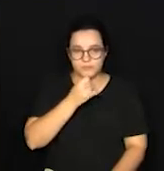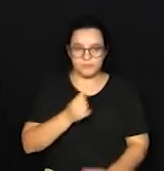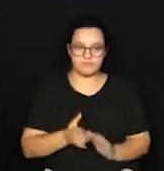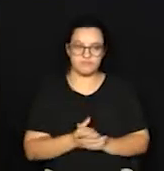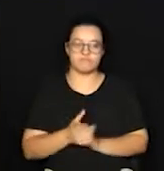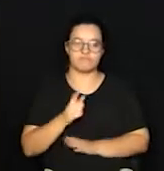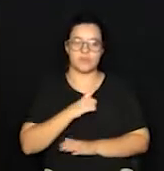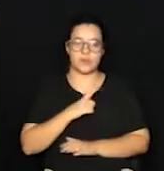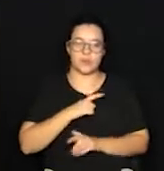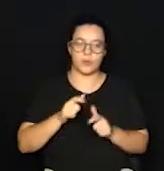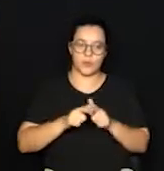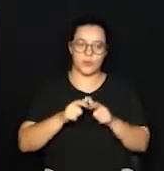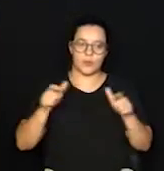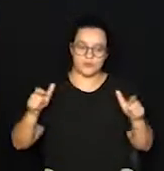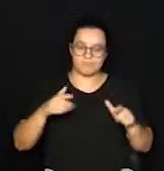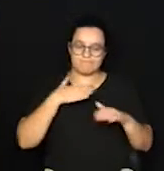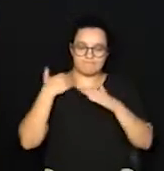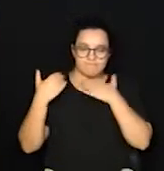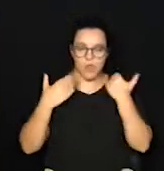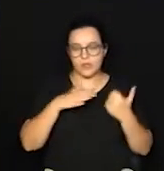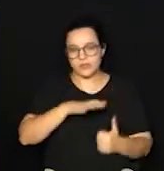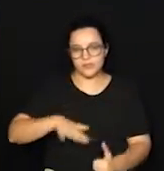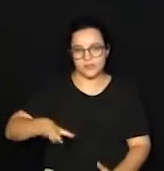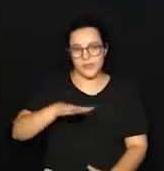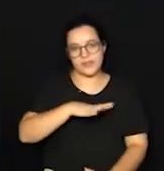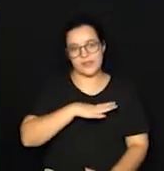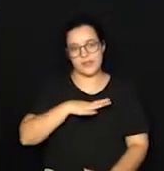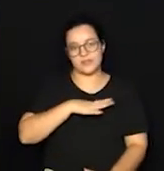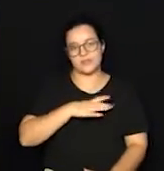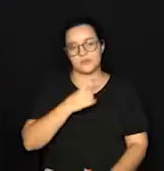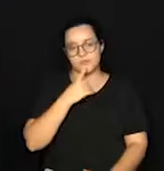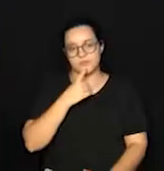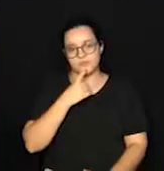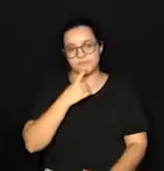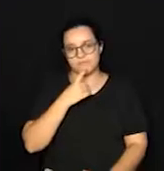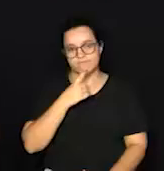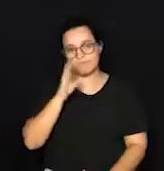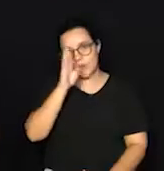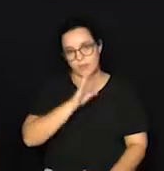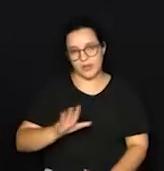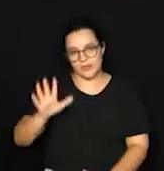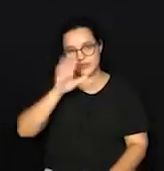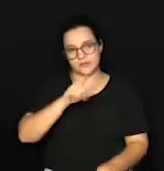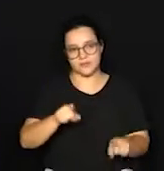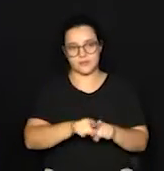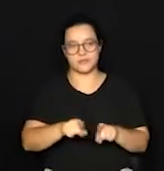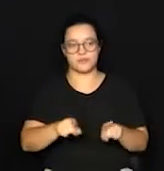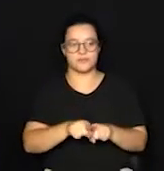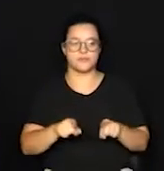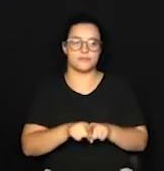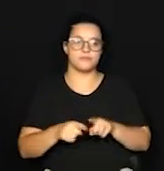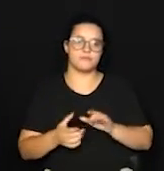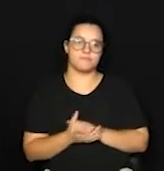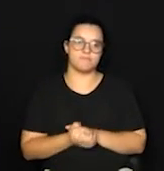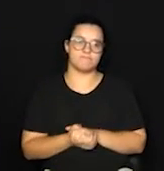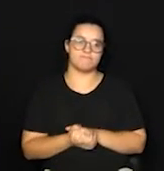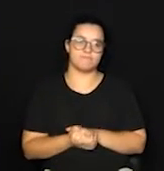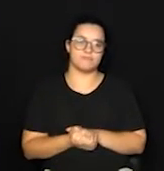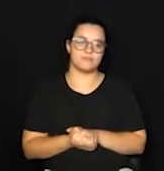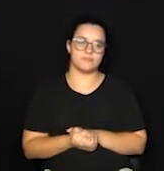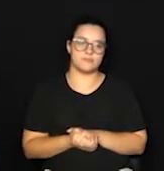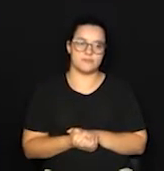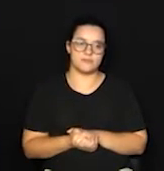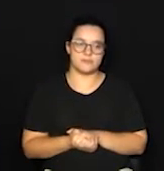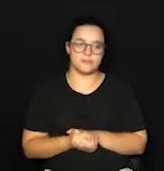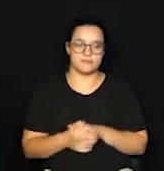tido maior taxa de óbitos aqui na nossa cidade de Campinas e também no país. Continuando falando sobre saúde, a unidade